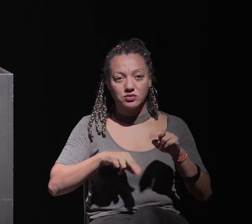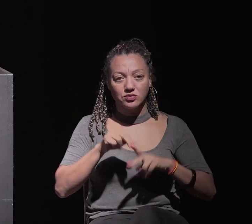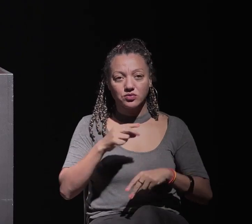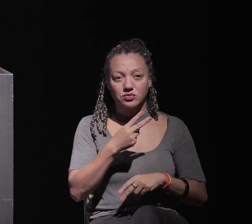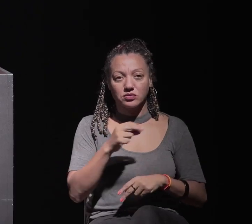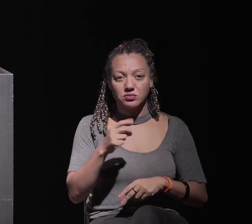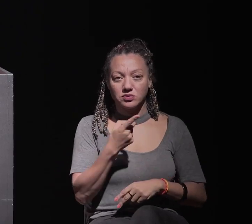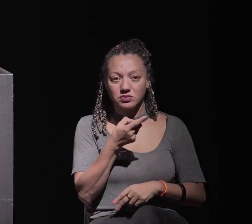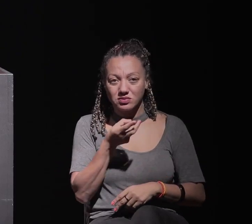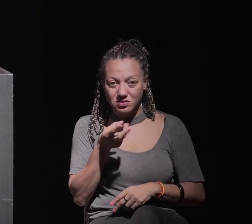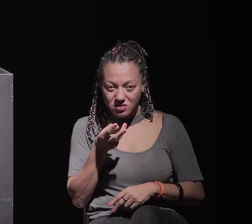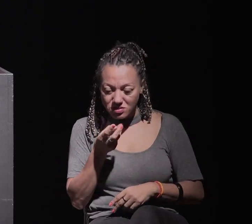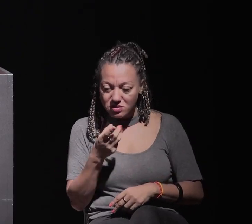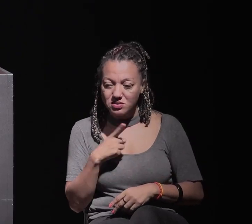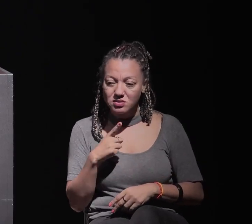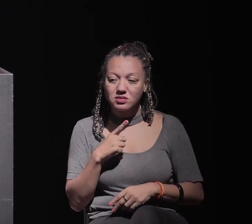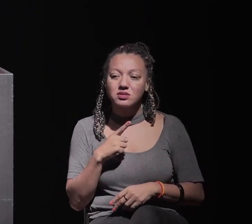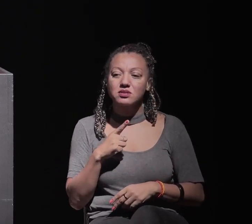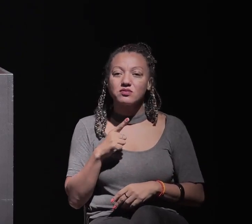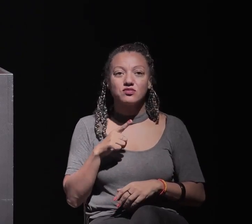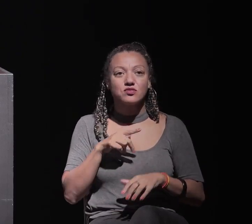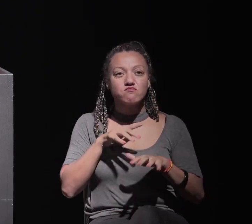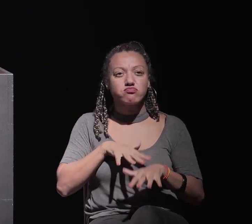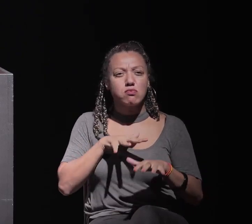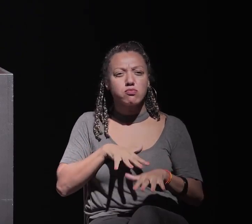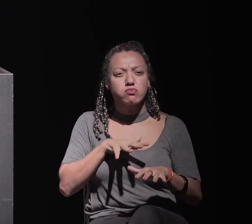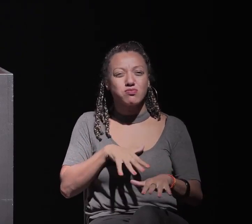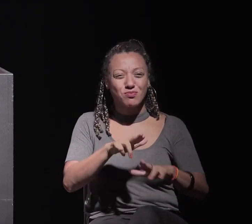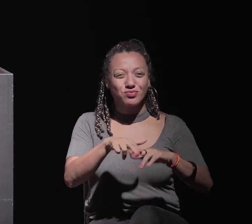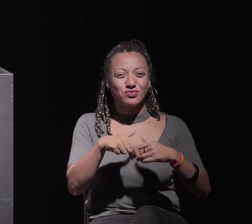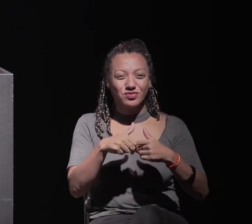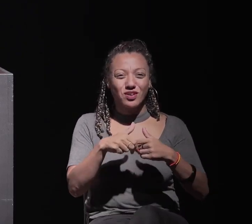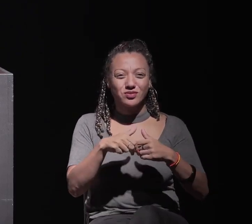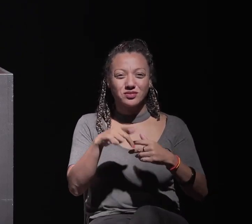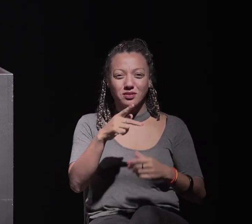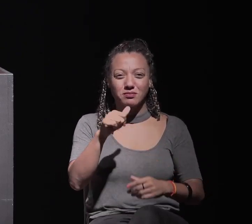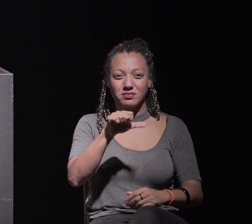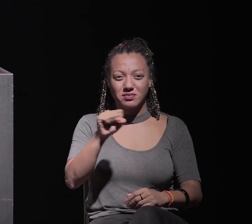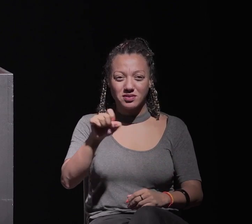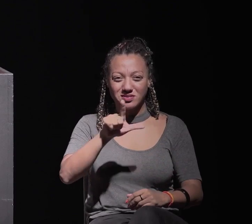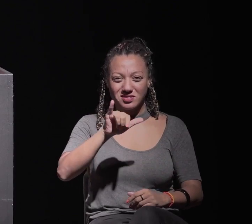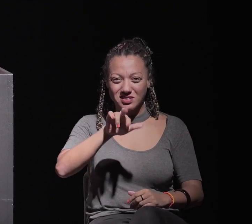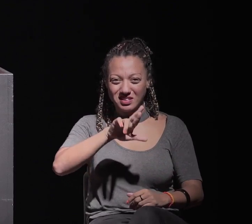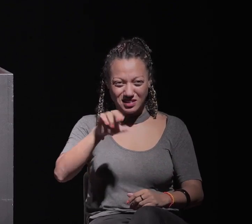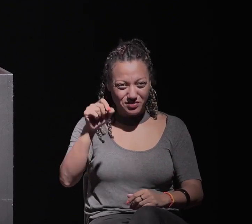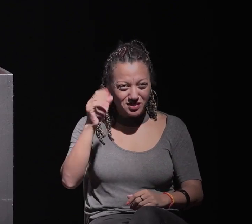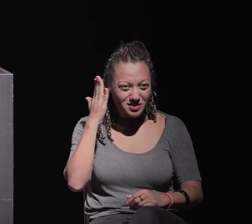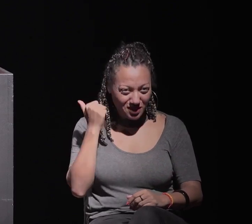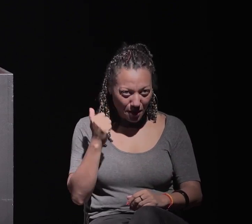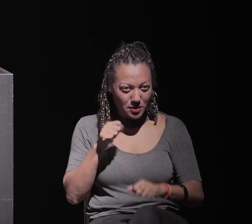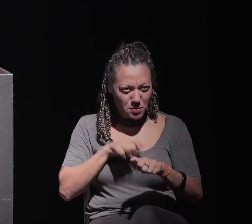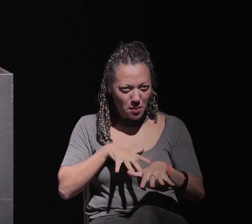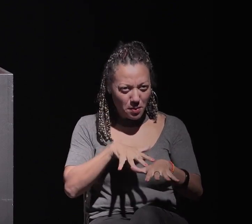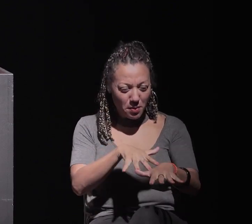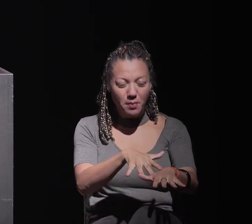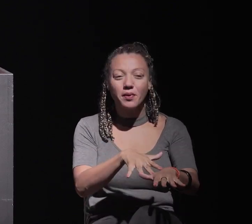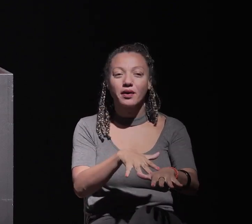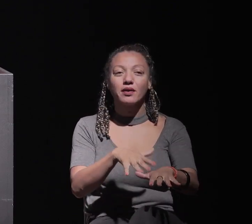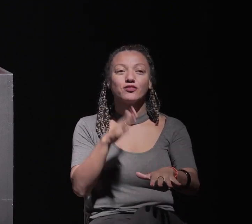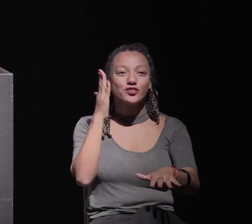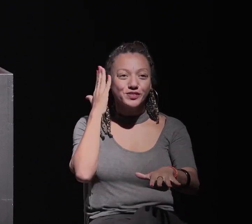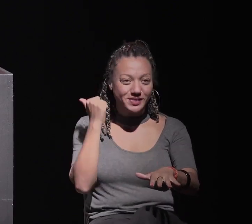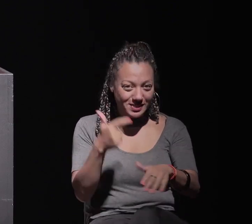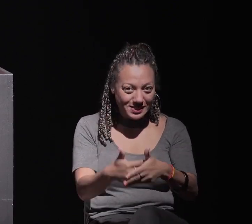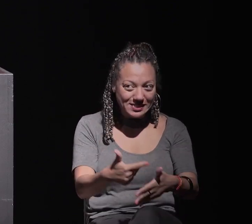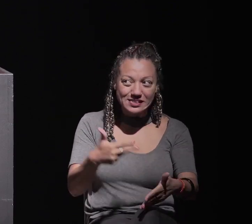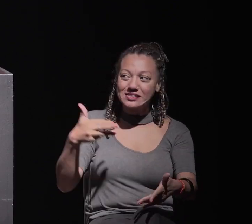as manifestações pelo passe livre tomam o Brasil. E, bom, a gente já viu onde vai dar, não quero estabelecer